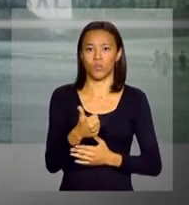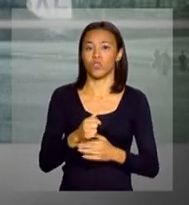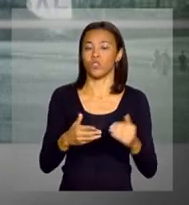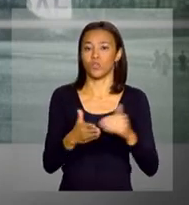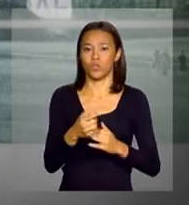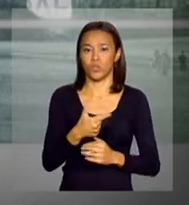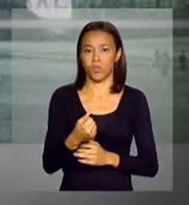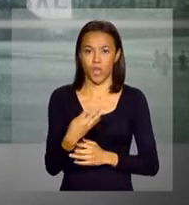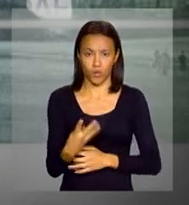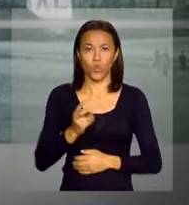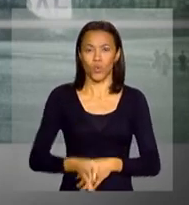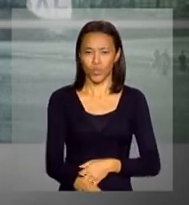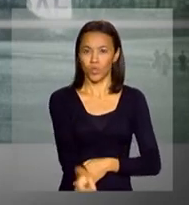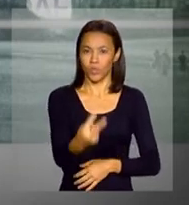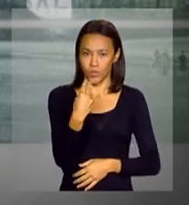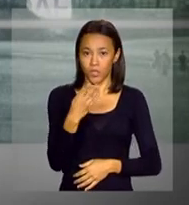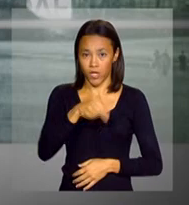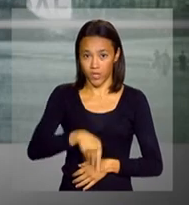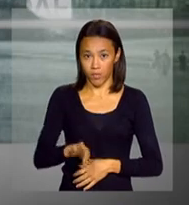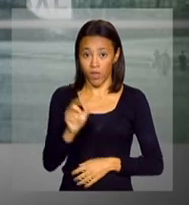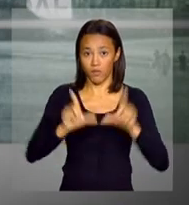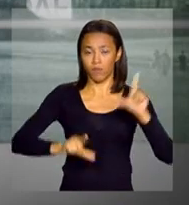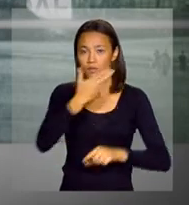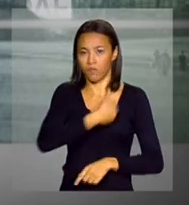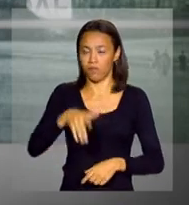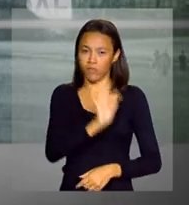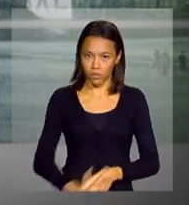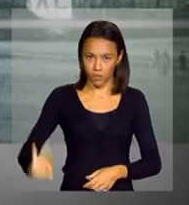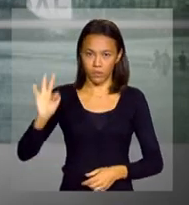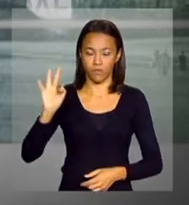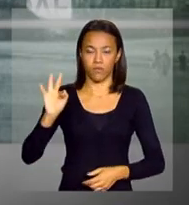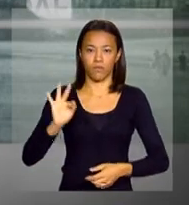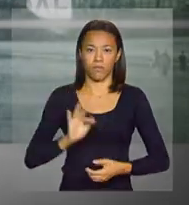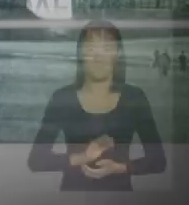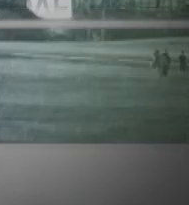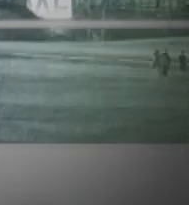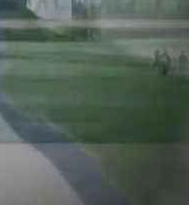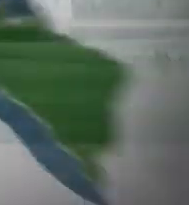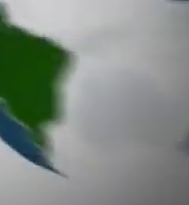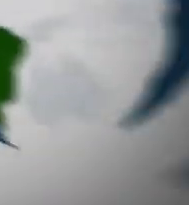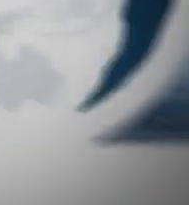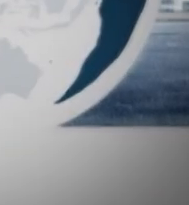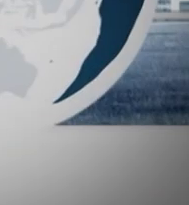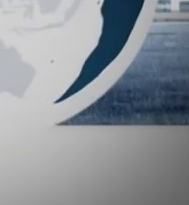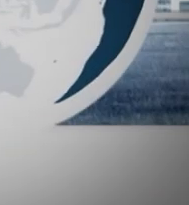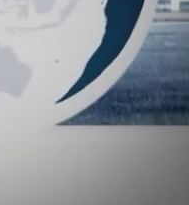de 2014. Continue com a gente na NBR, a TV do Governo Federal.